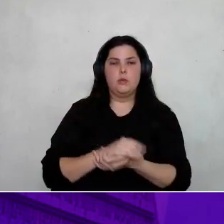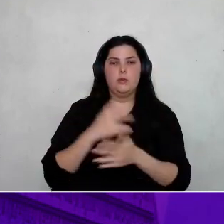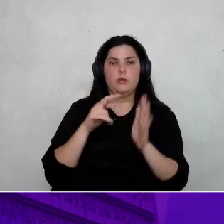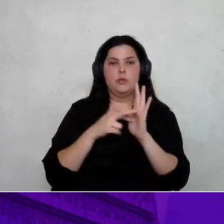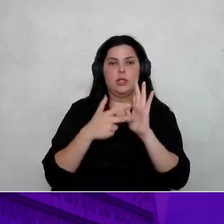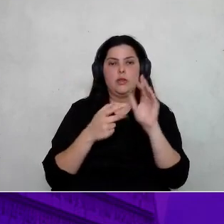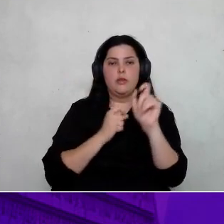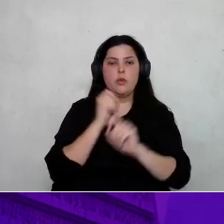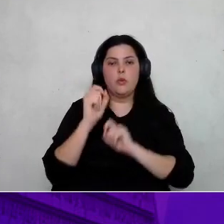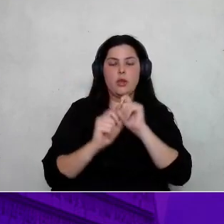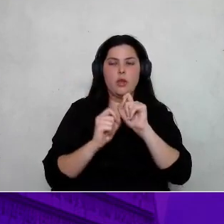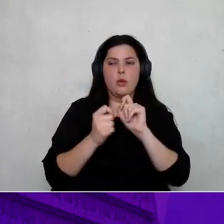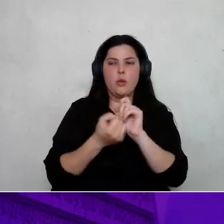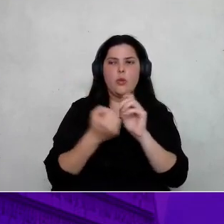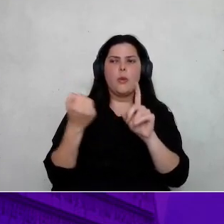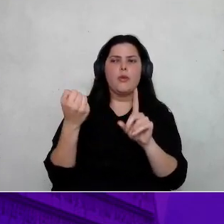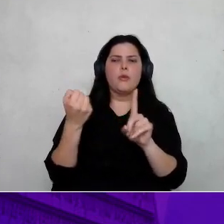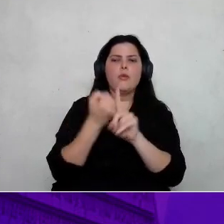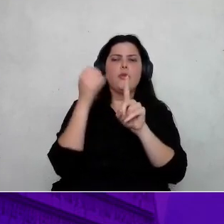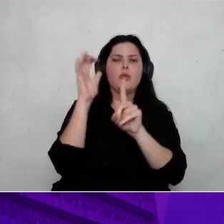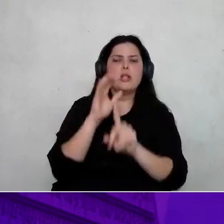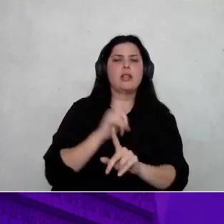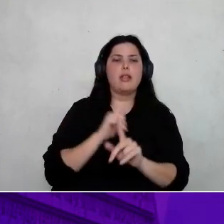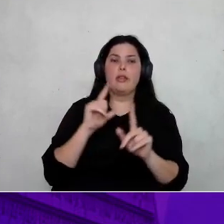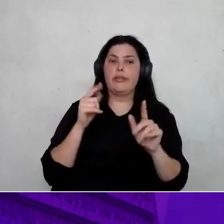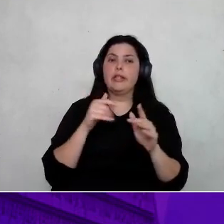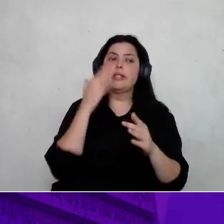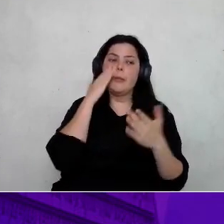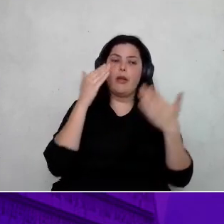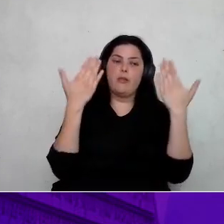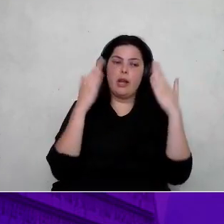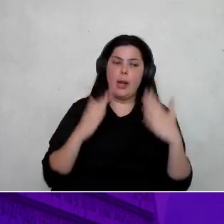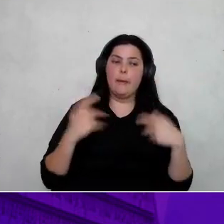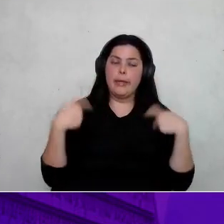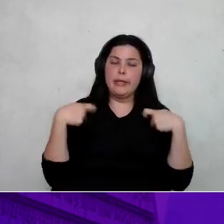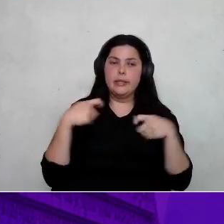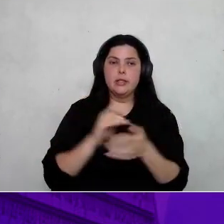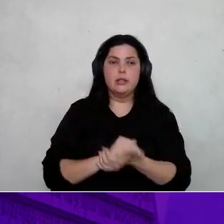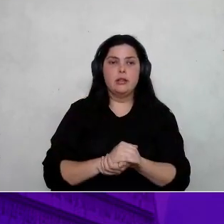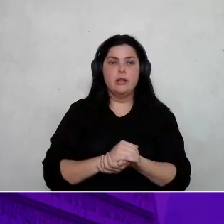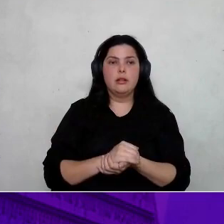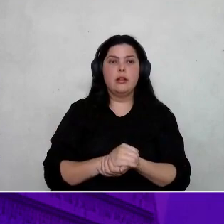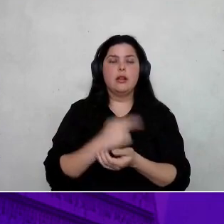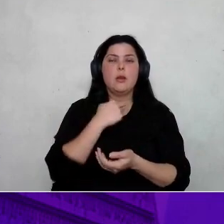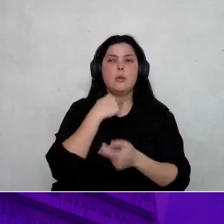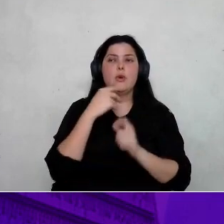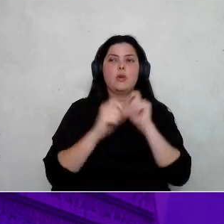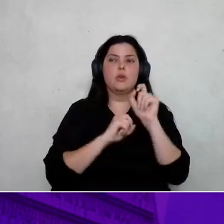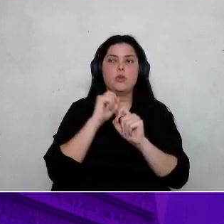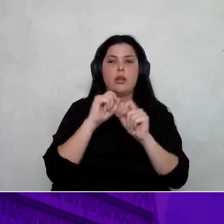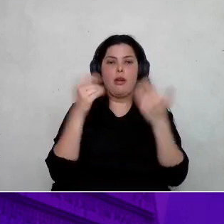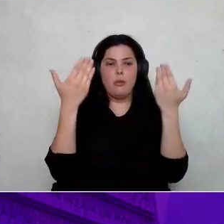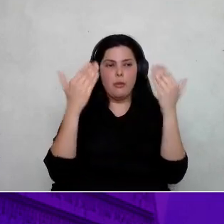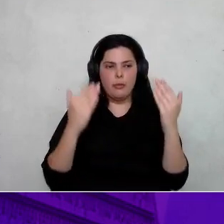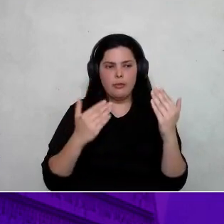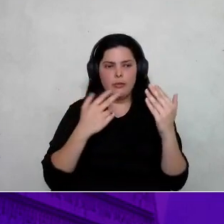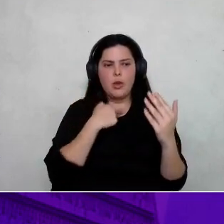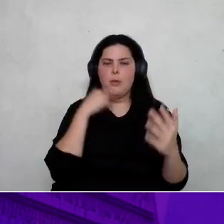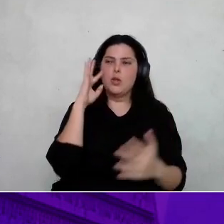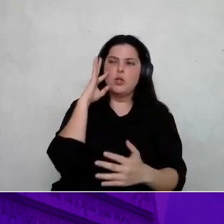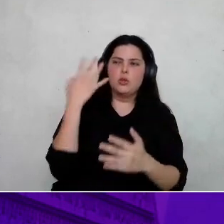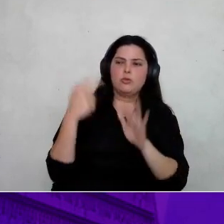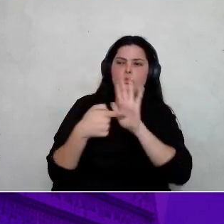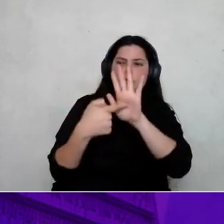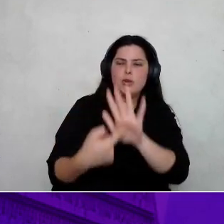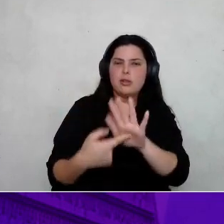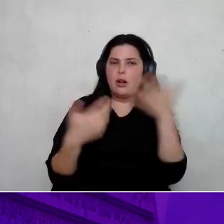teve de impacto. Você precisa saber medir. O que você não pode medir, você não pode vender como solução. Então,